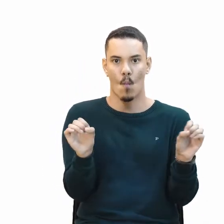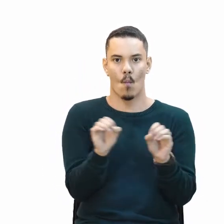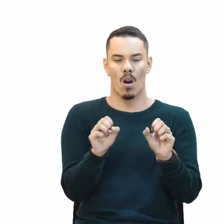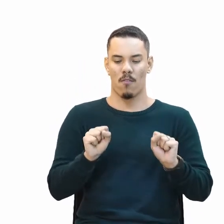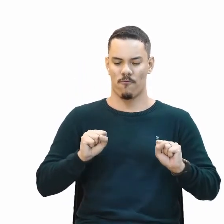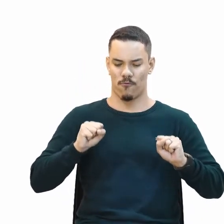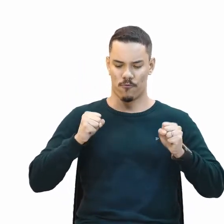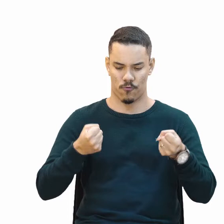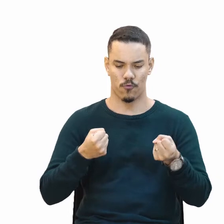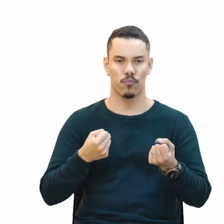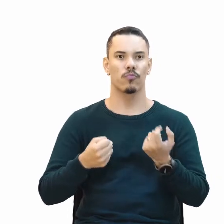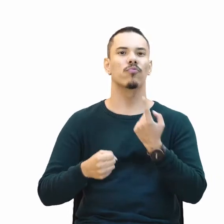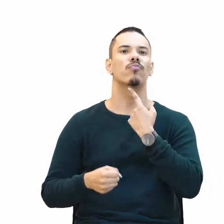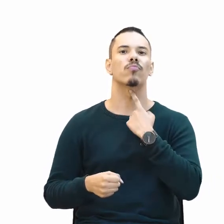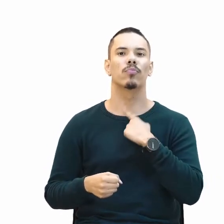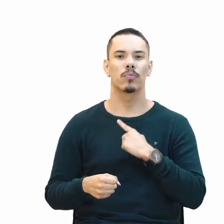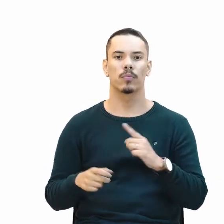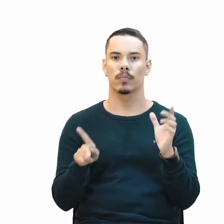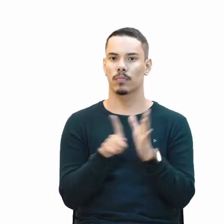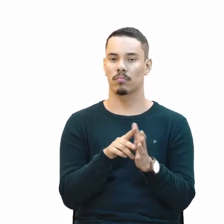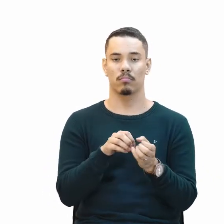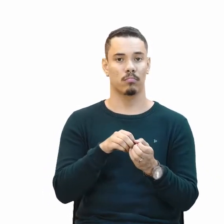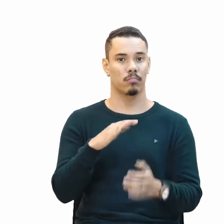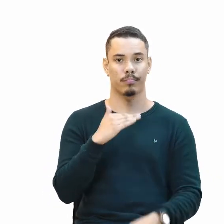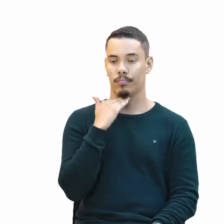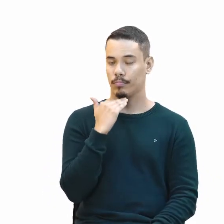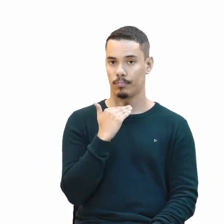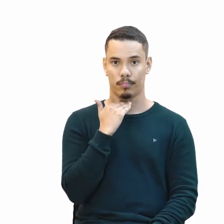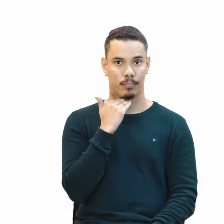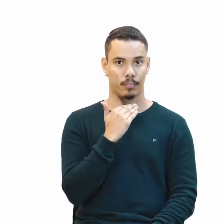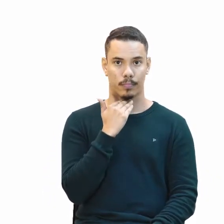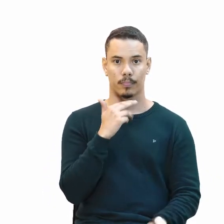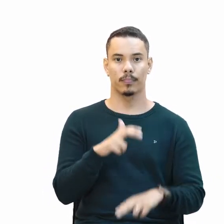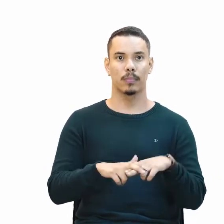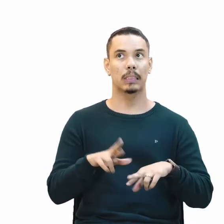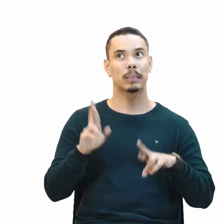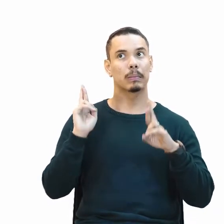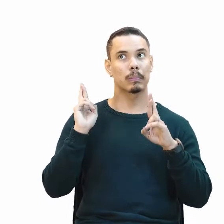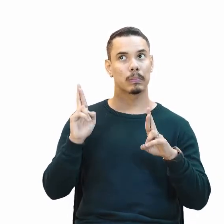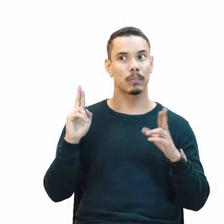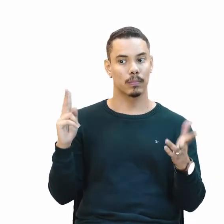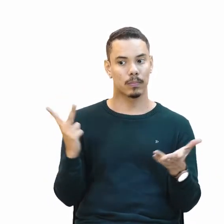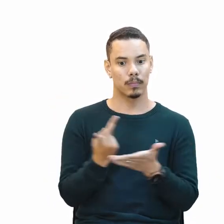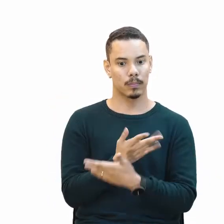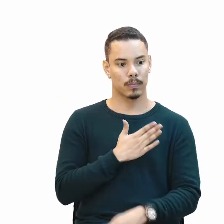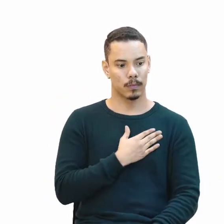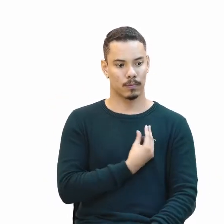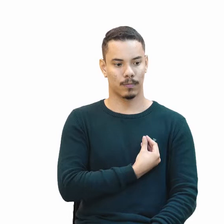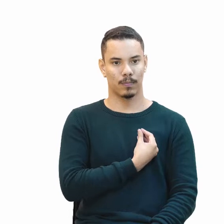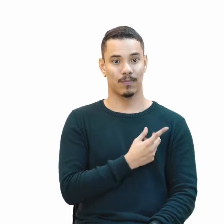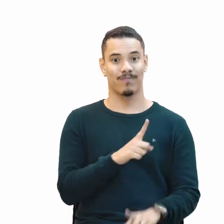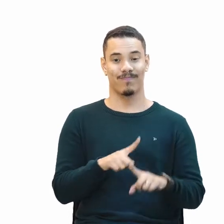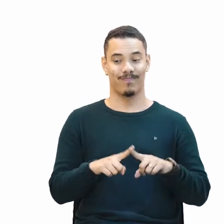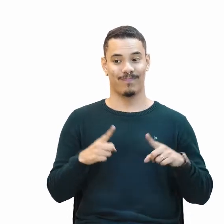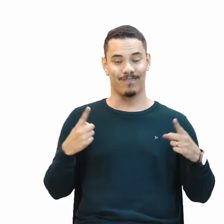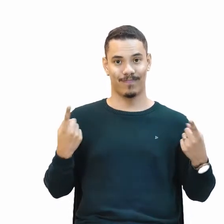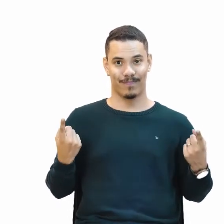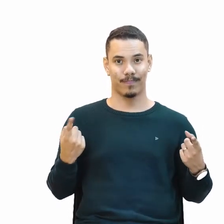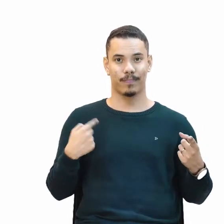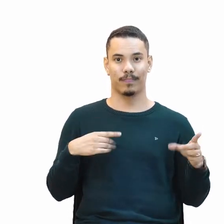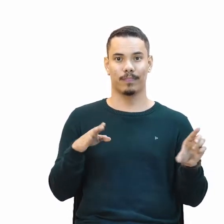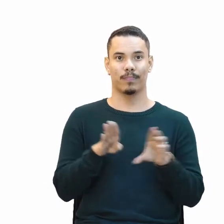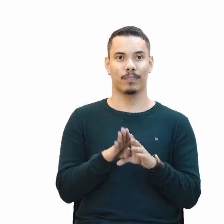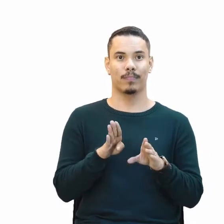vontade por esse milagre. Eu espero que o milagre aconteça em minha vida, mas ao mesmo tempo eu devo